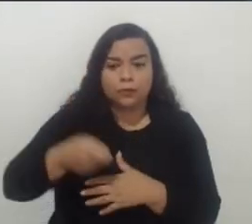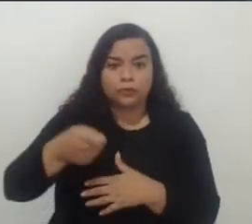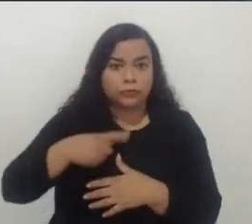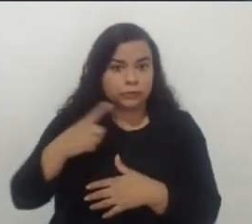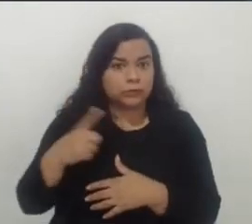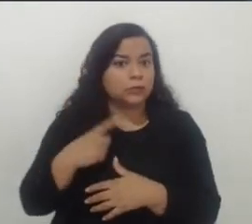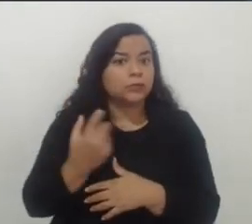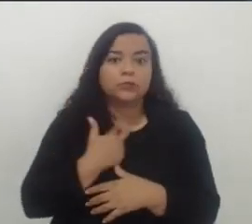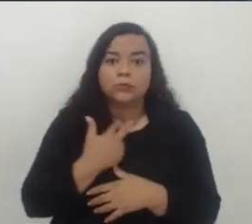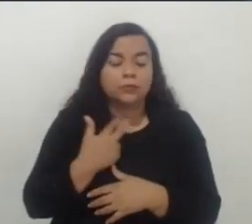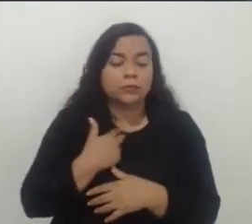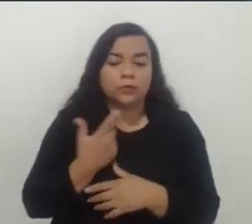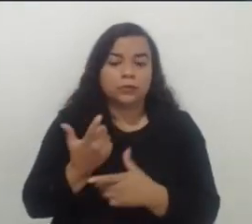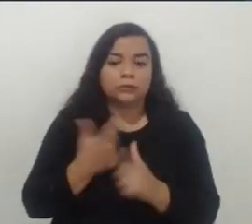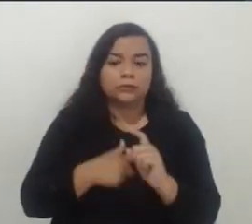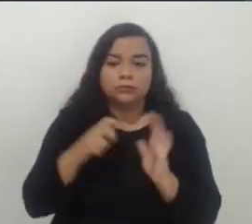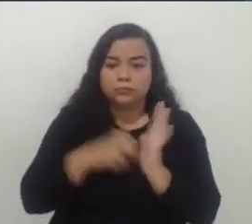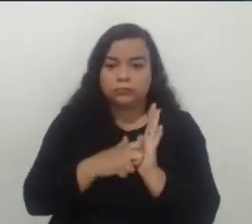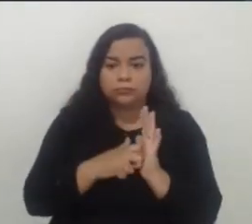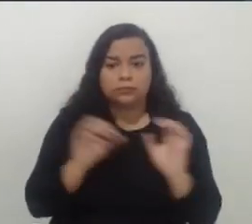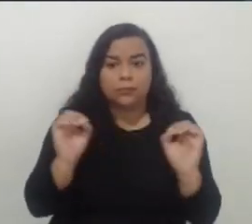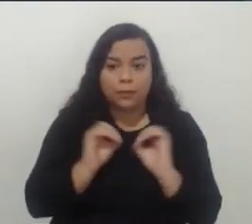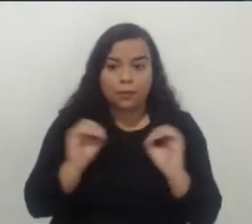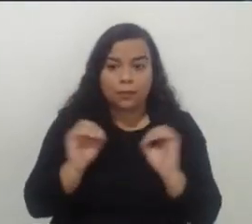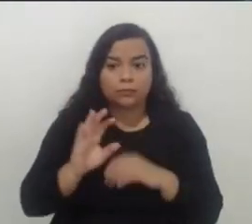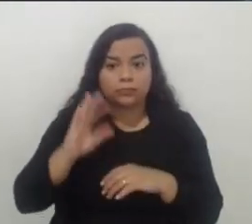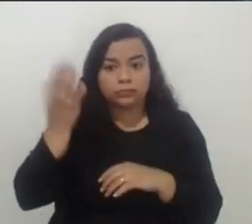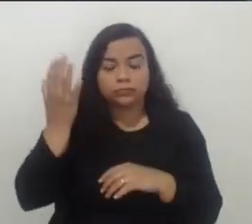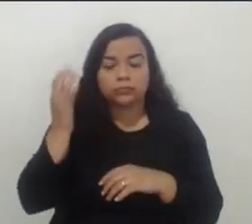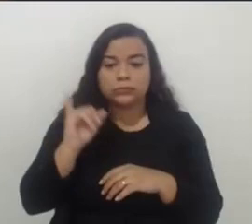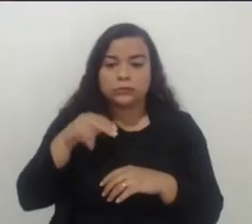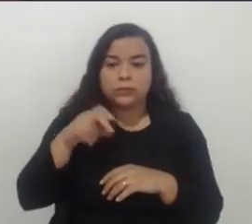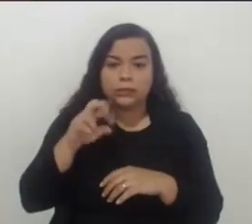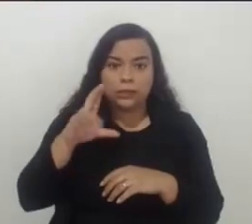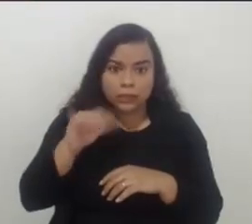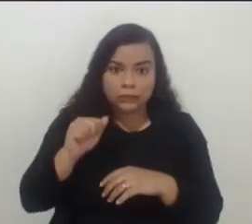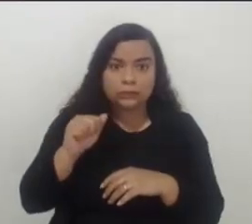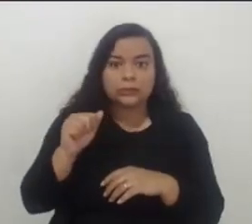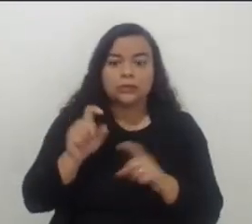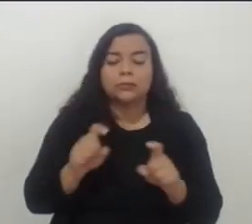ser penalizada por eventual inércia da máquina judiciária.